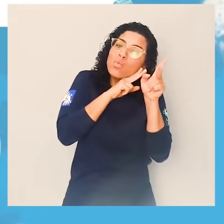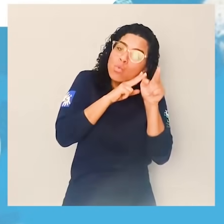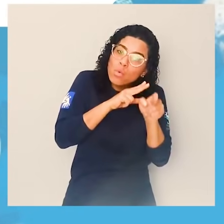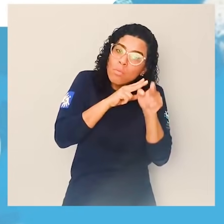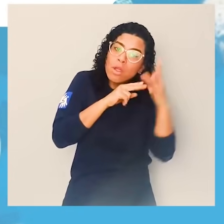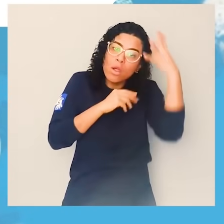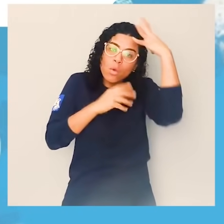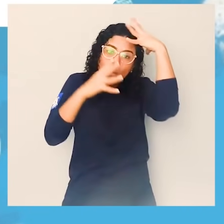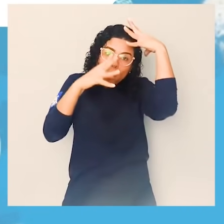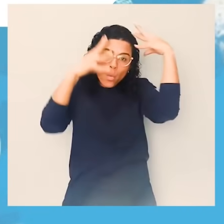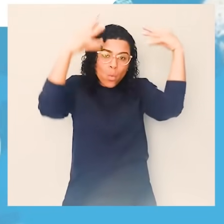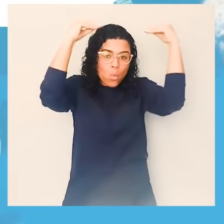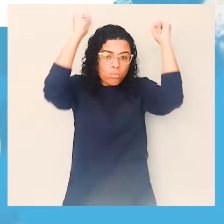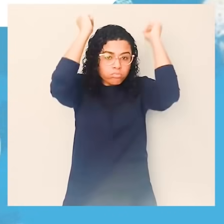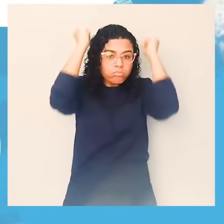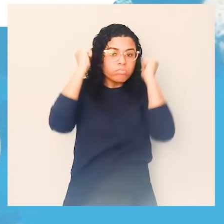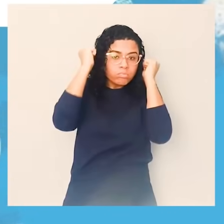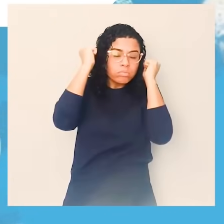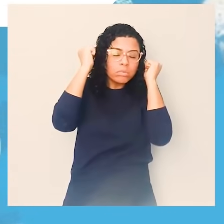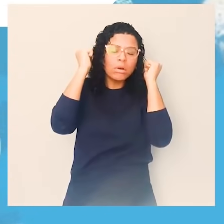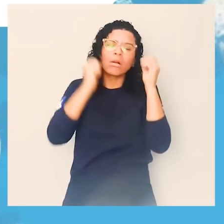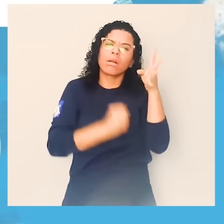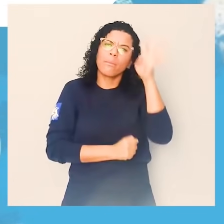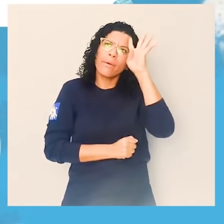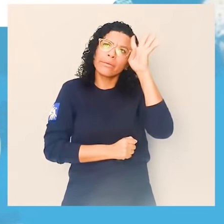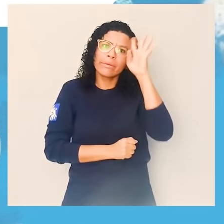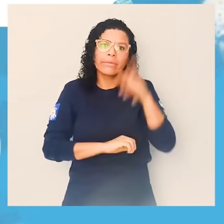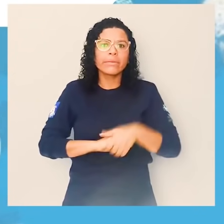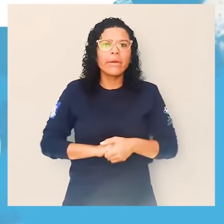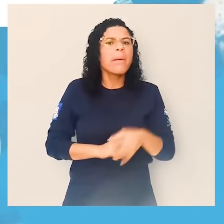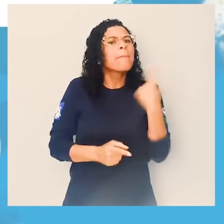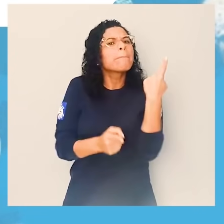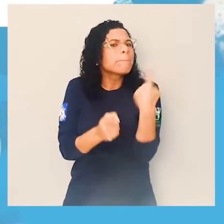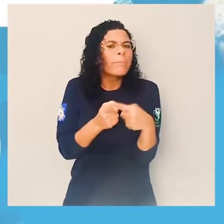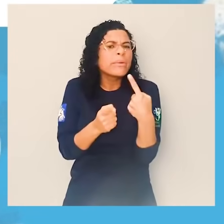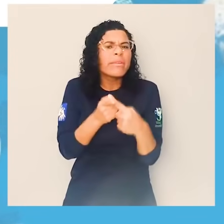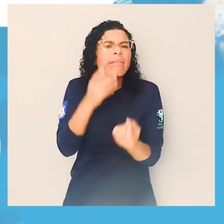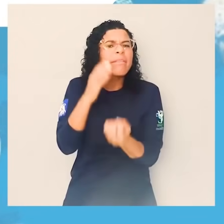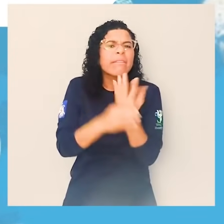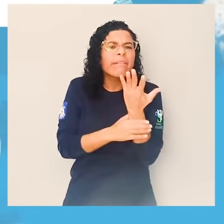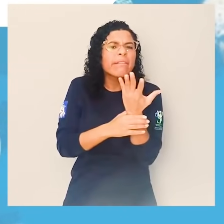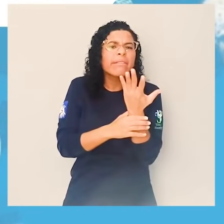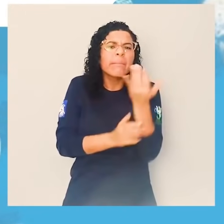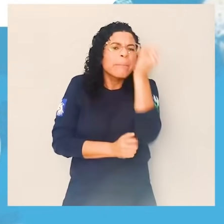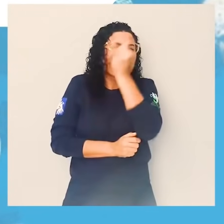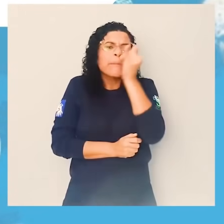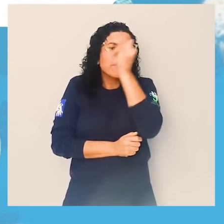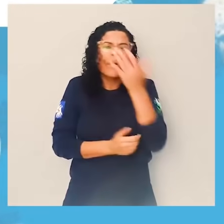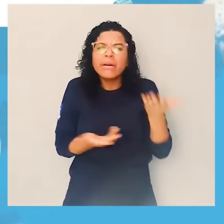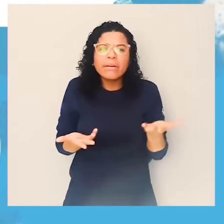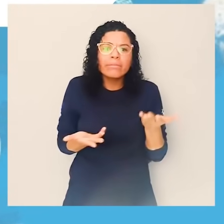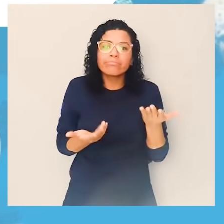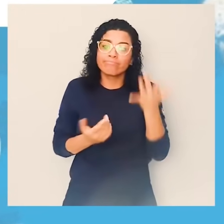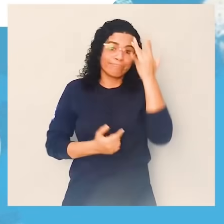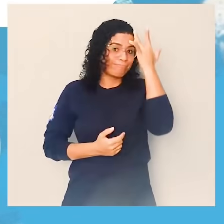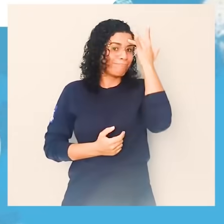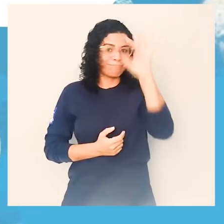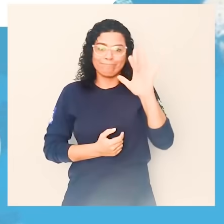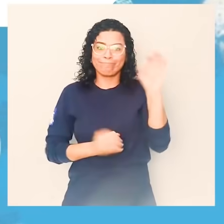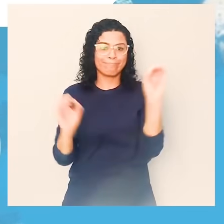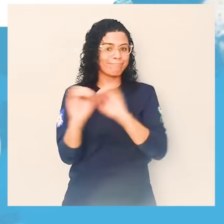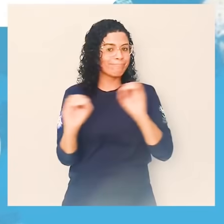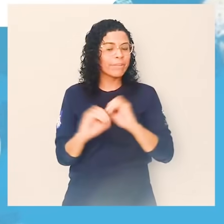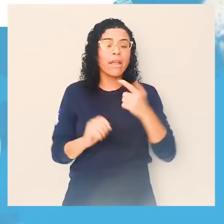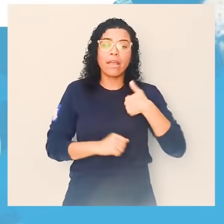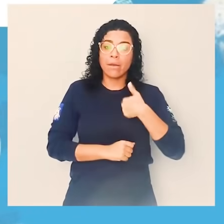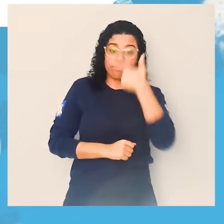primeira quarta-feira do mês. Agora, por que é que ele inventou essas tolices? Isso ninguém sabia.